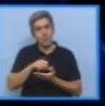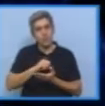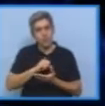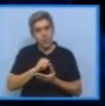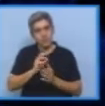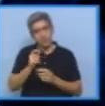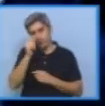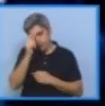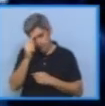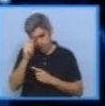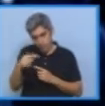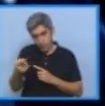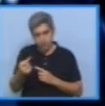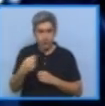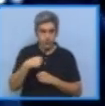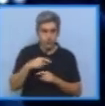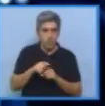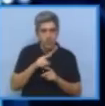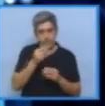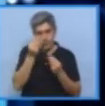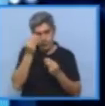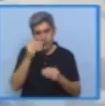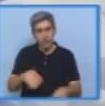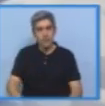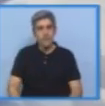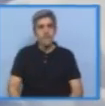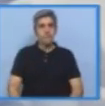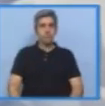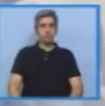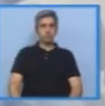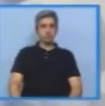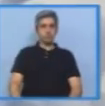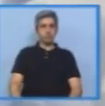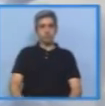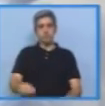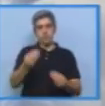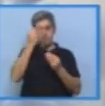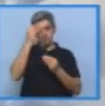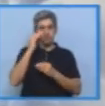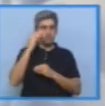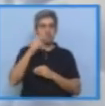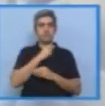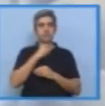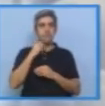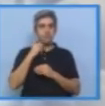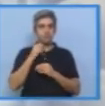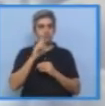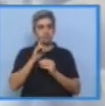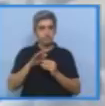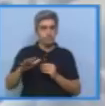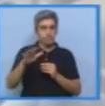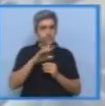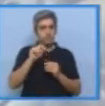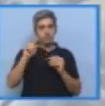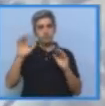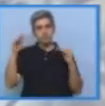aí é algo de fundamental na nossa formação de seminário. Trata-se da formação de futuros sacerdotes, no caso da Diocese de Lisboa e também de outras dioceses que estão